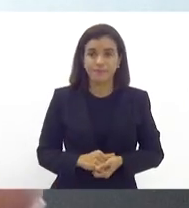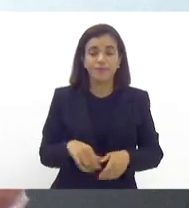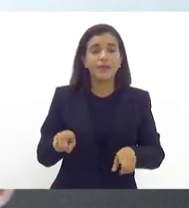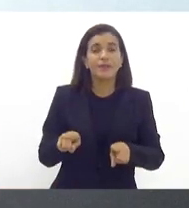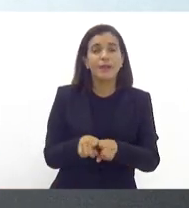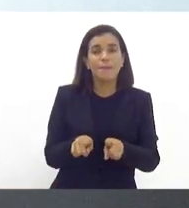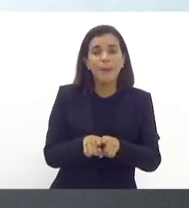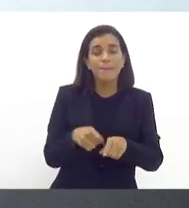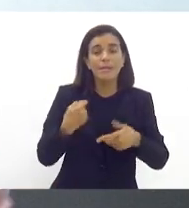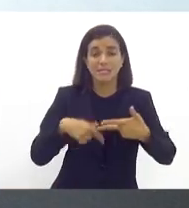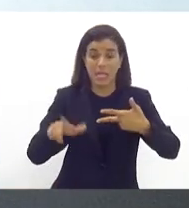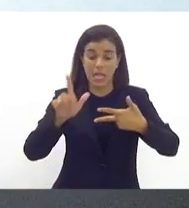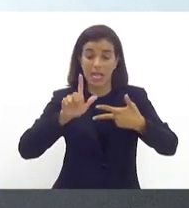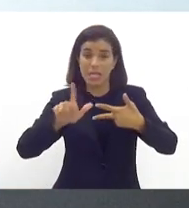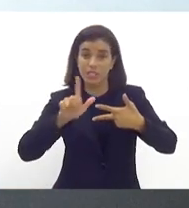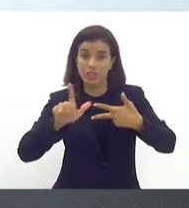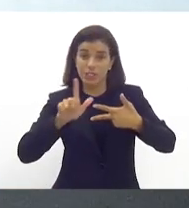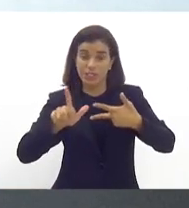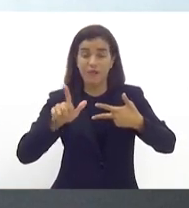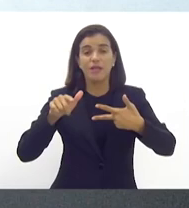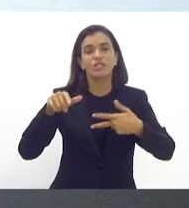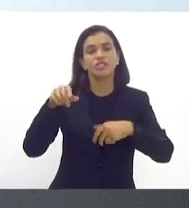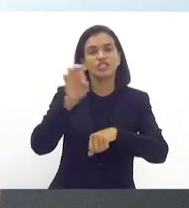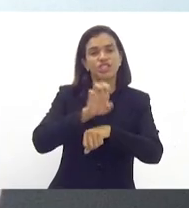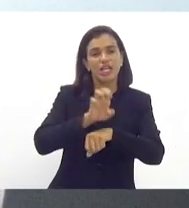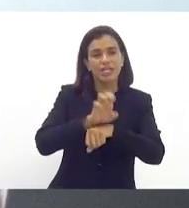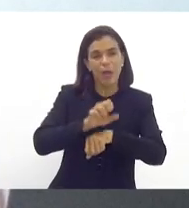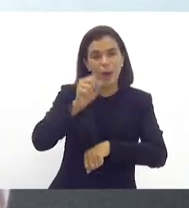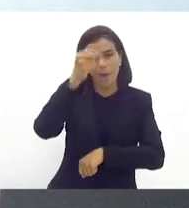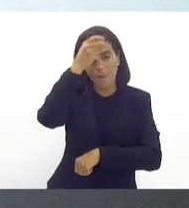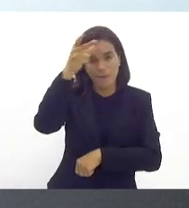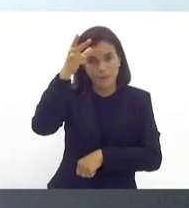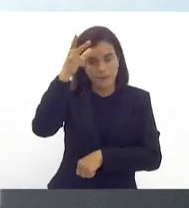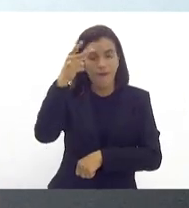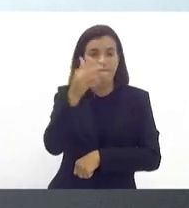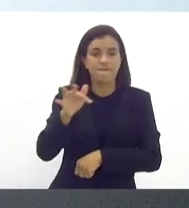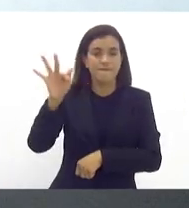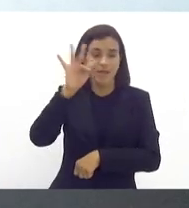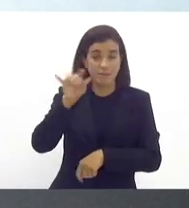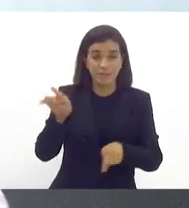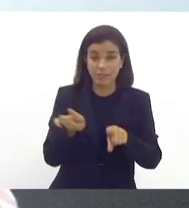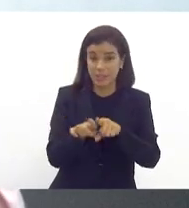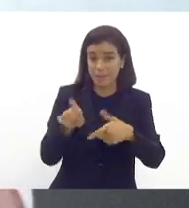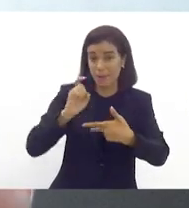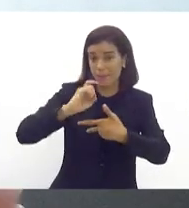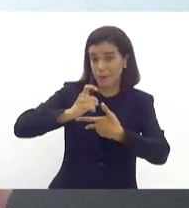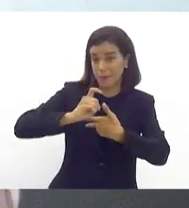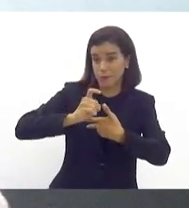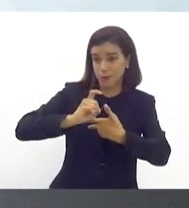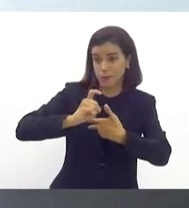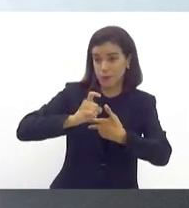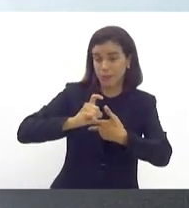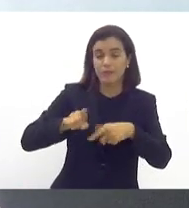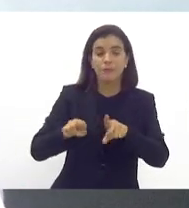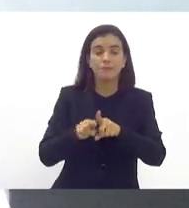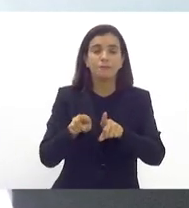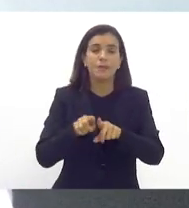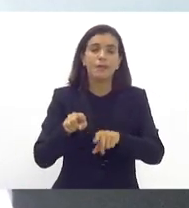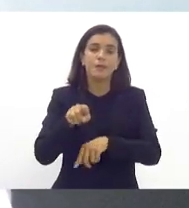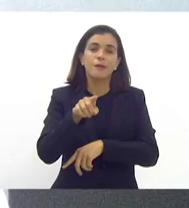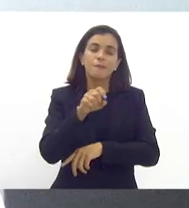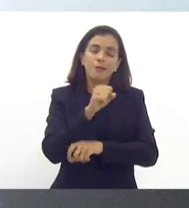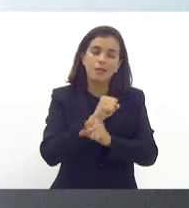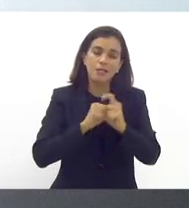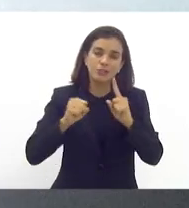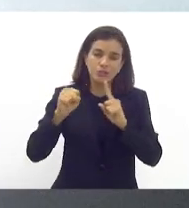pelos legislativos federal estadual e municipal mas também pelo Judiciário e pela sociedade civil e pelo